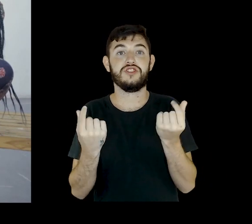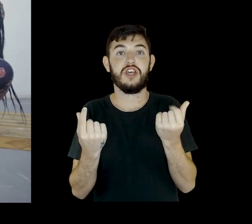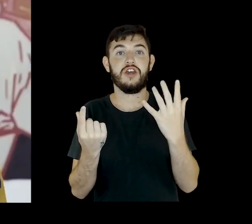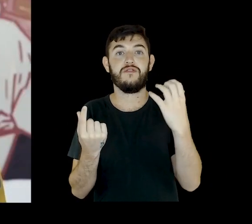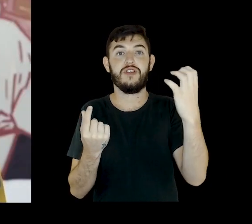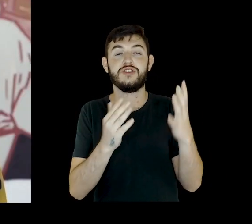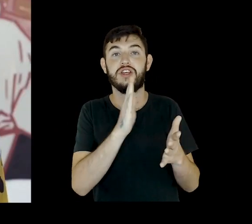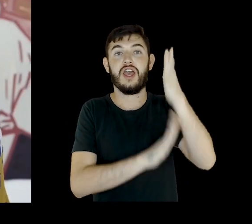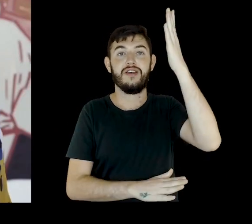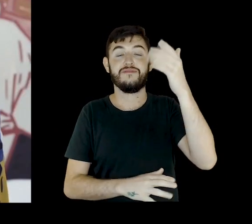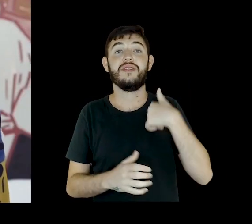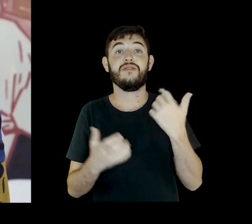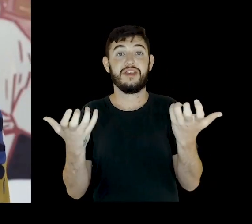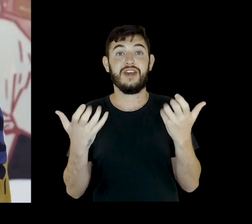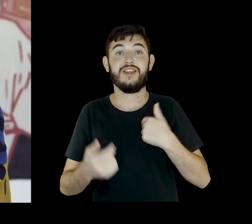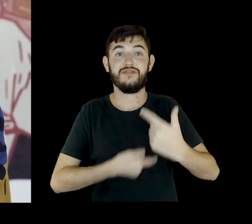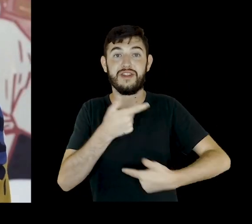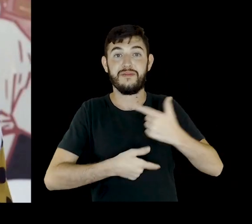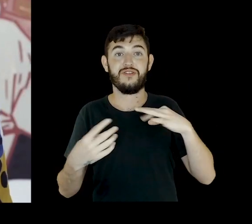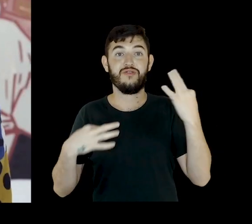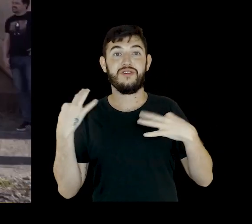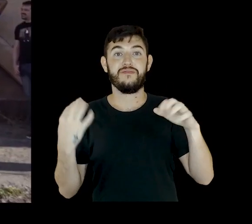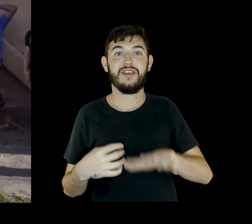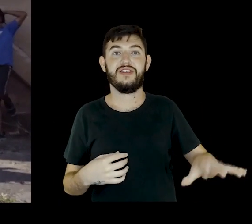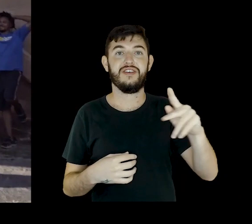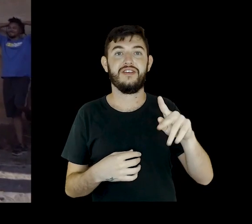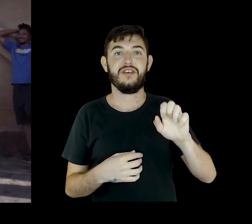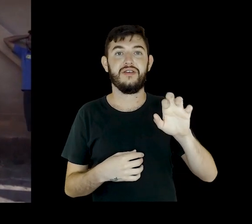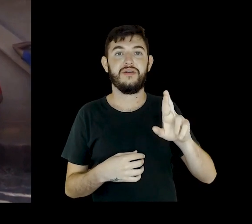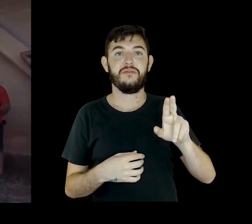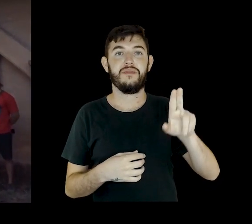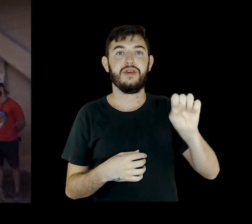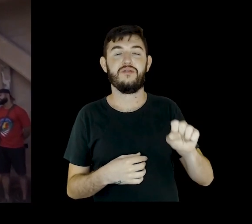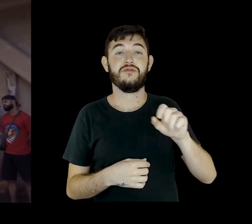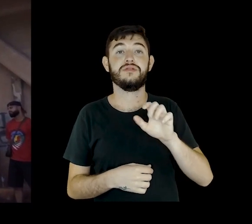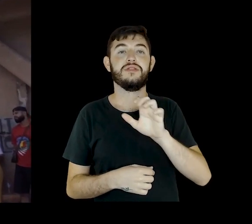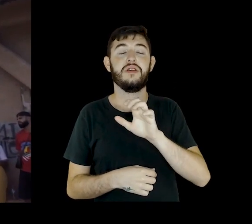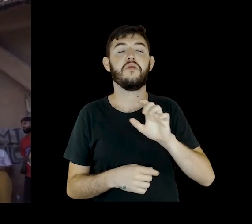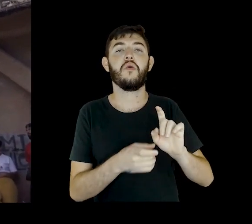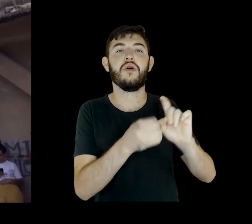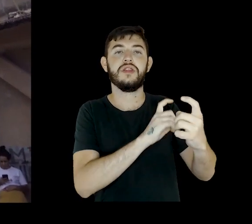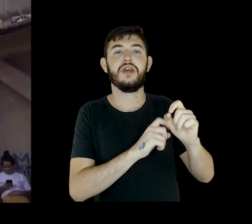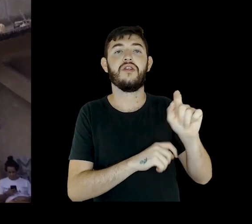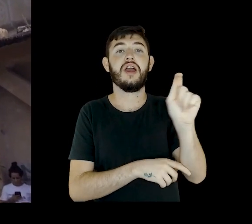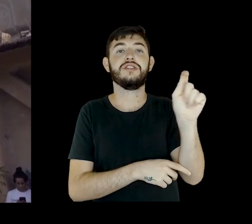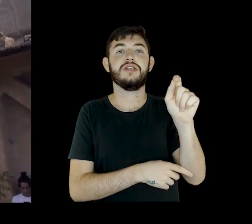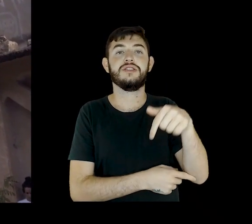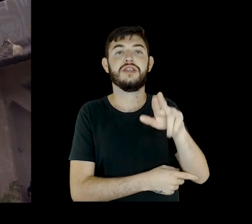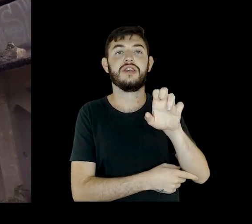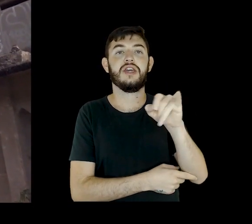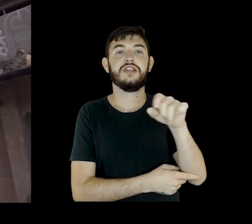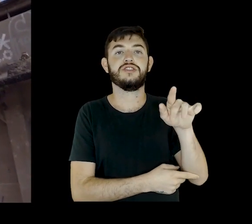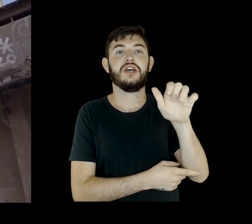para viajar. E hoje eu trabalho com turismo aqui em Perus. Coordeno a agência Queixadas. E tô